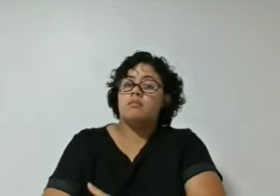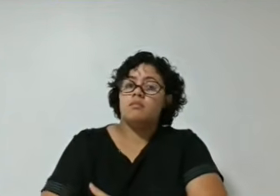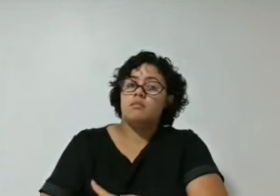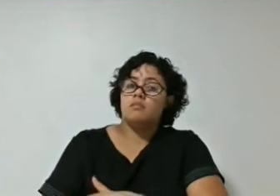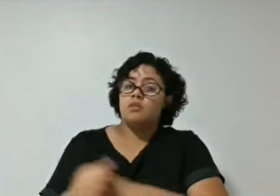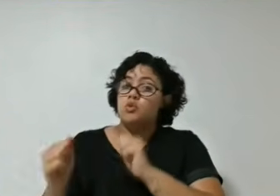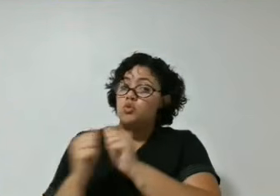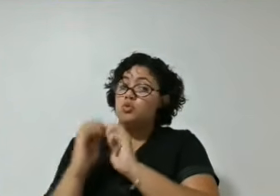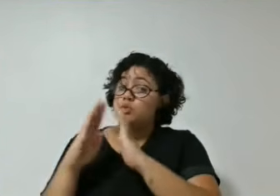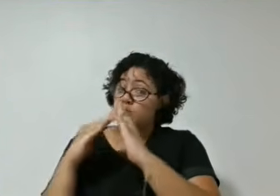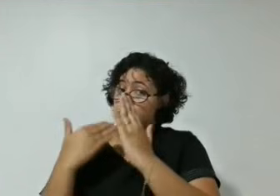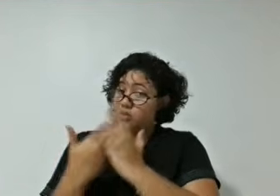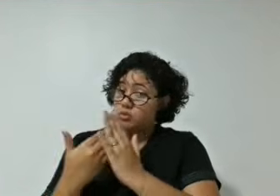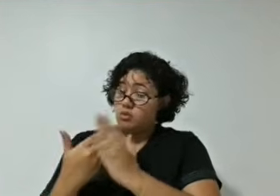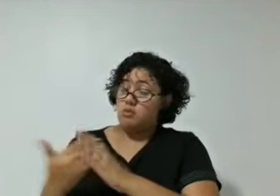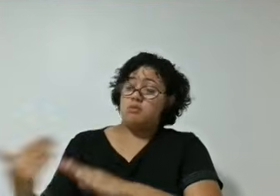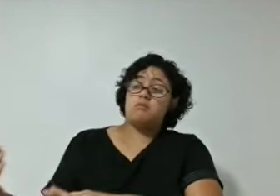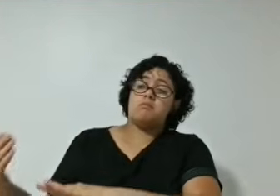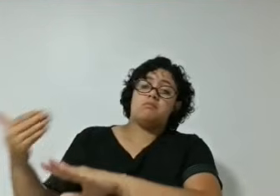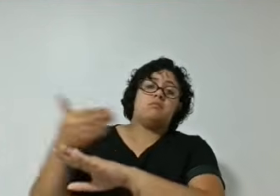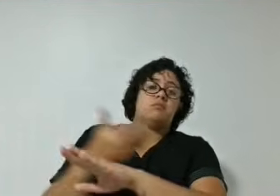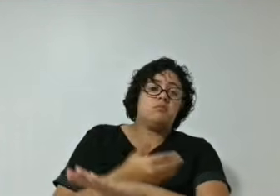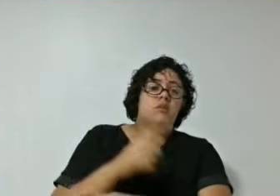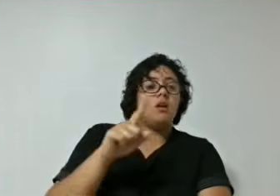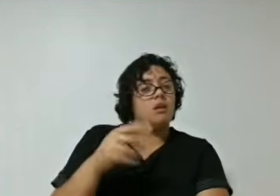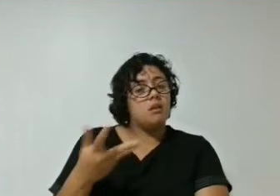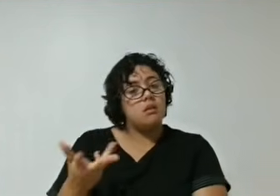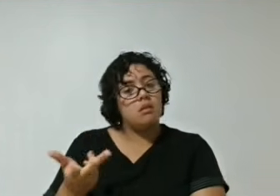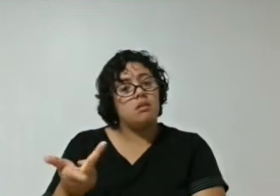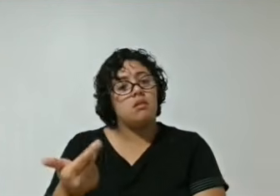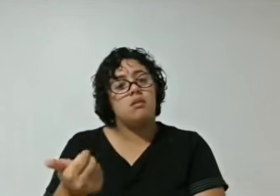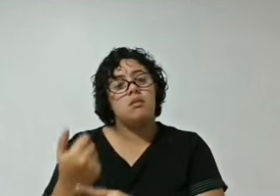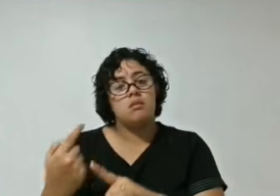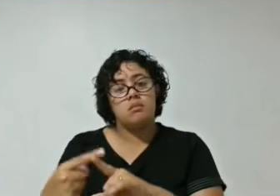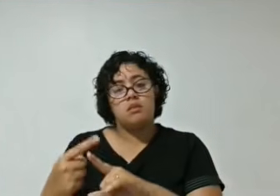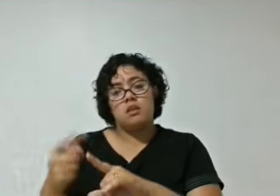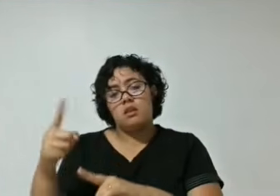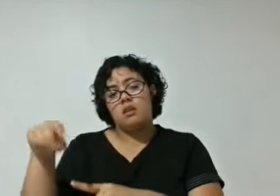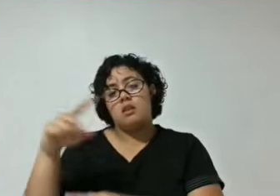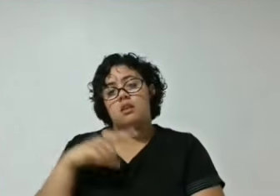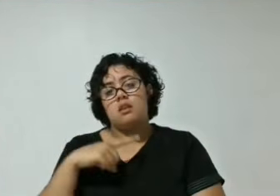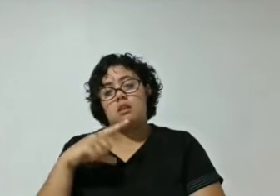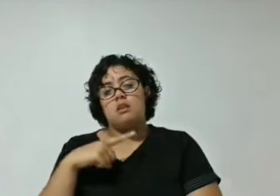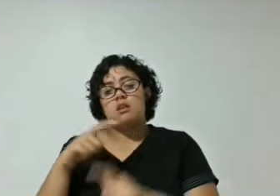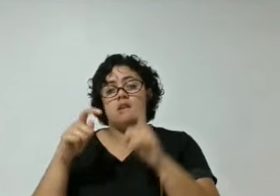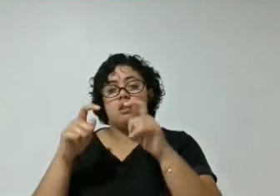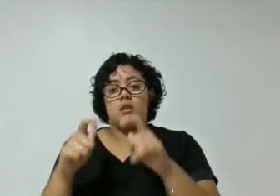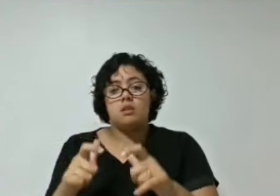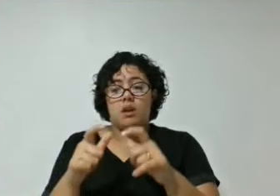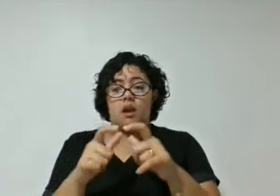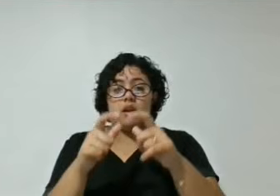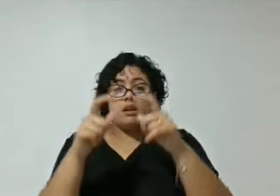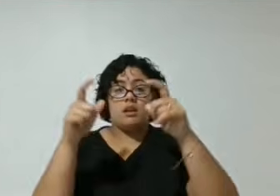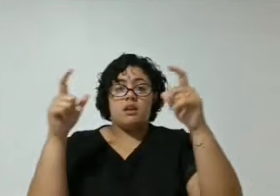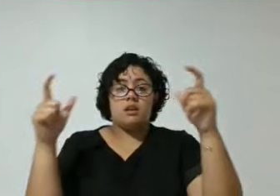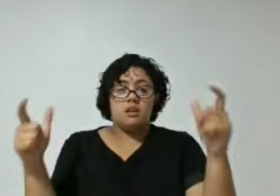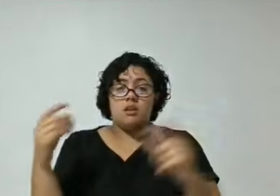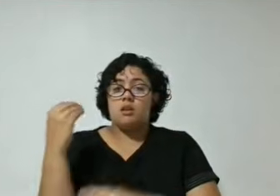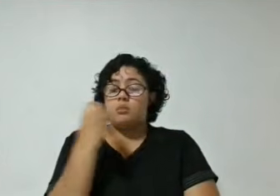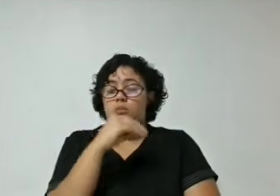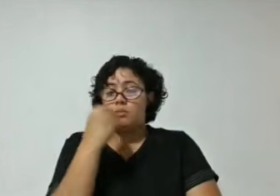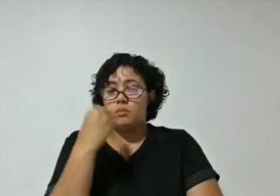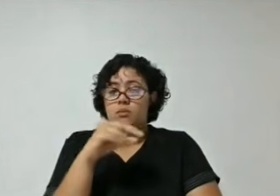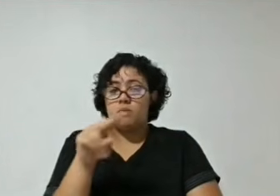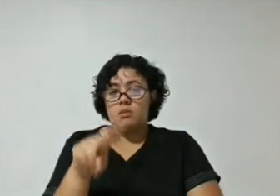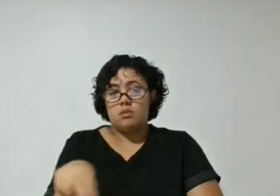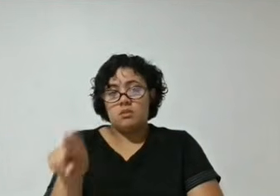continuam utilizando o nosso espaço, que é ótimo, porque aí eles têm um espaço grande para utilizar, igual você falou, o Centro Cultural